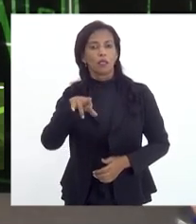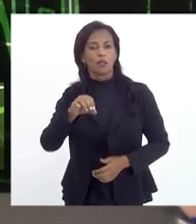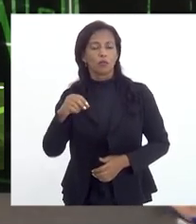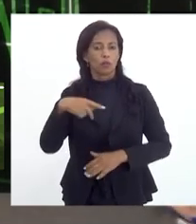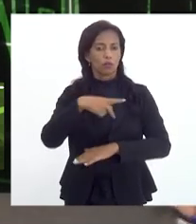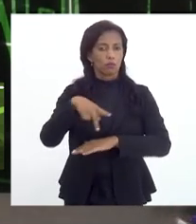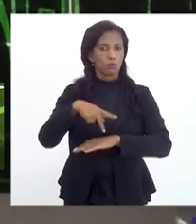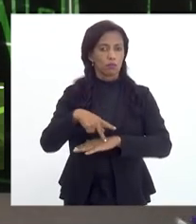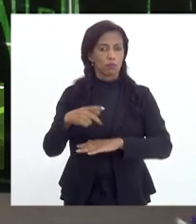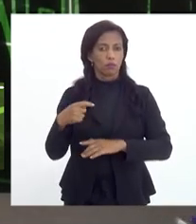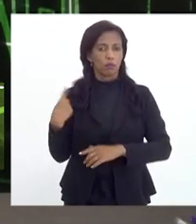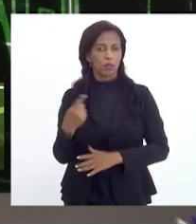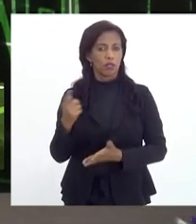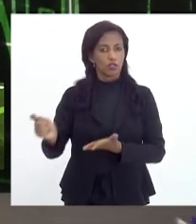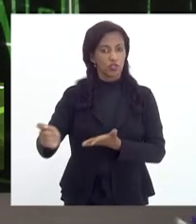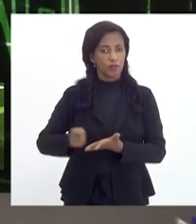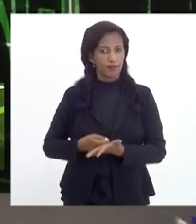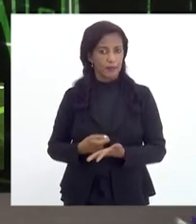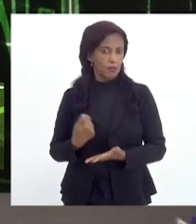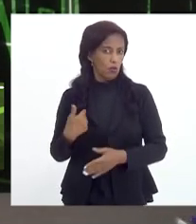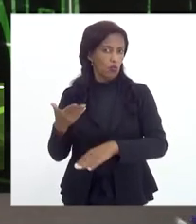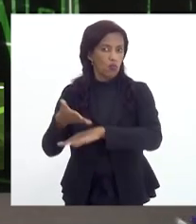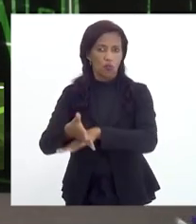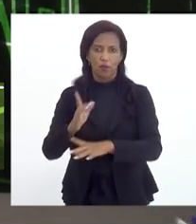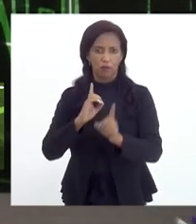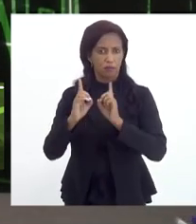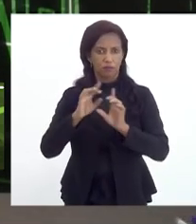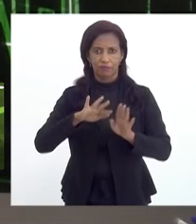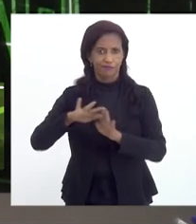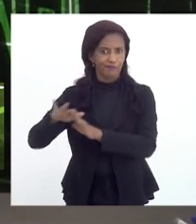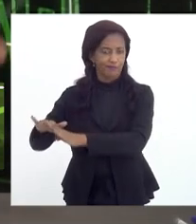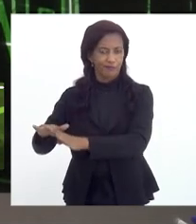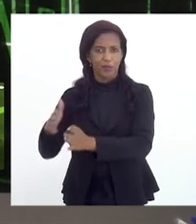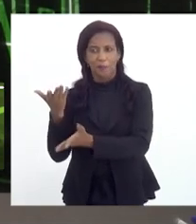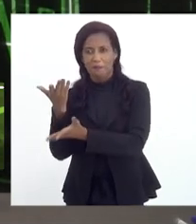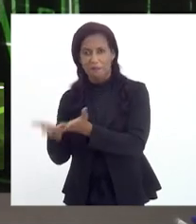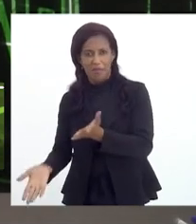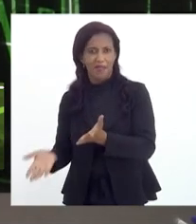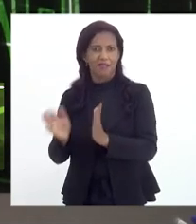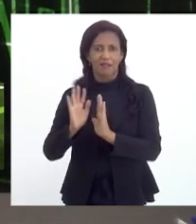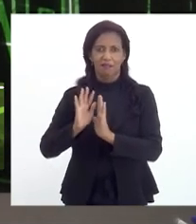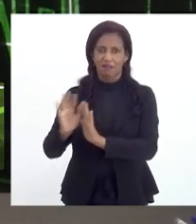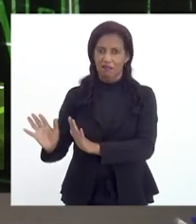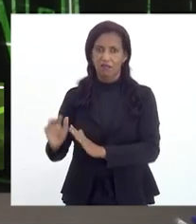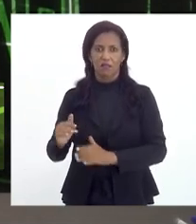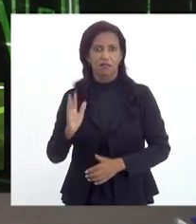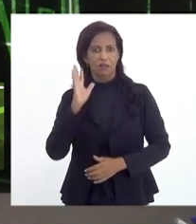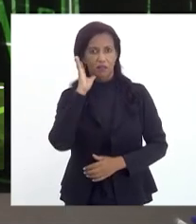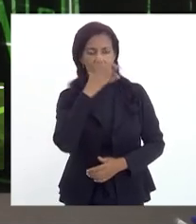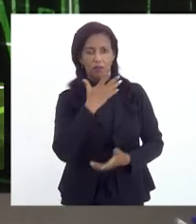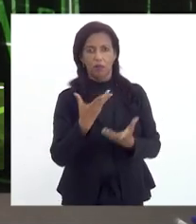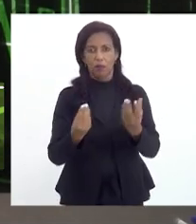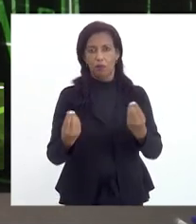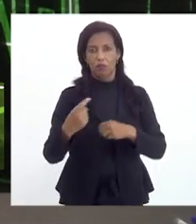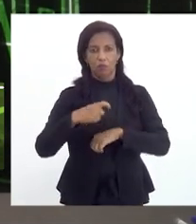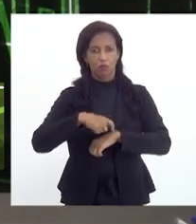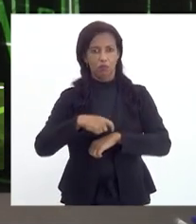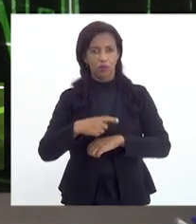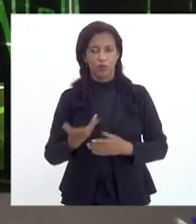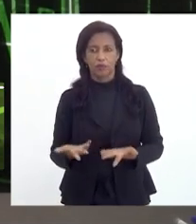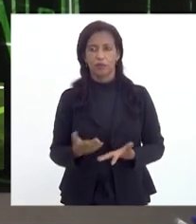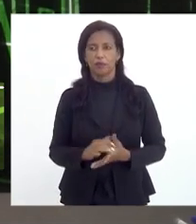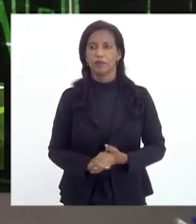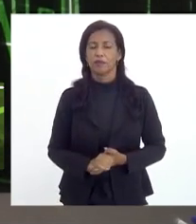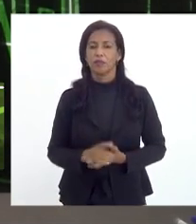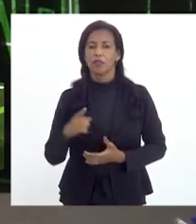Para que a gente Assine o regime E aí eu não vou entrar Na discussão Sobre as perdas Porque senão A gente levaria Muito tempo aqui E sobre que